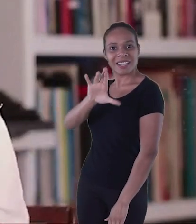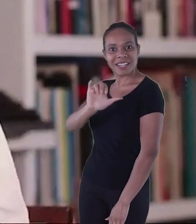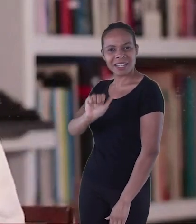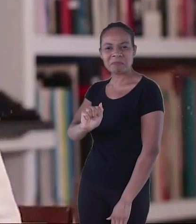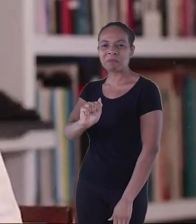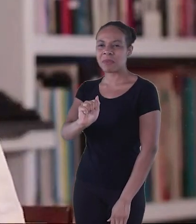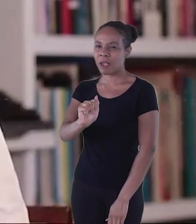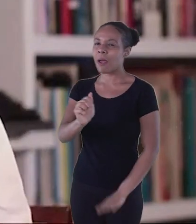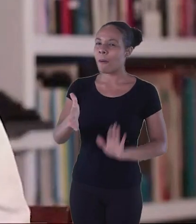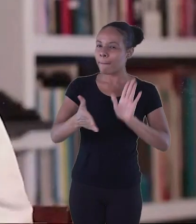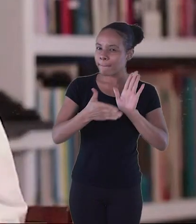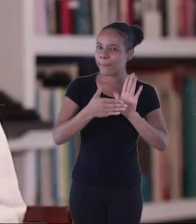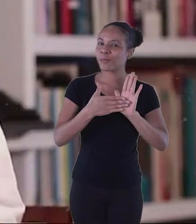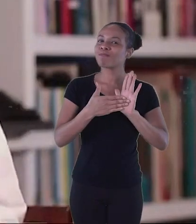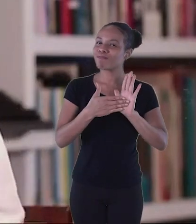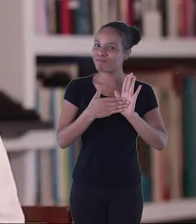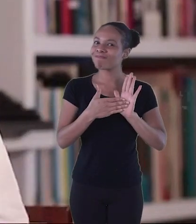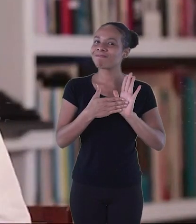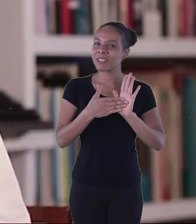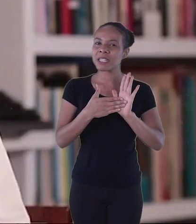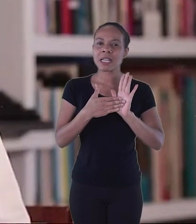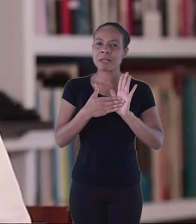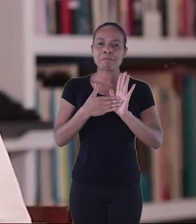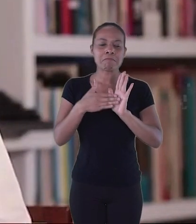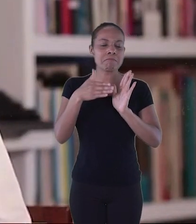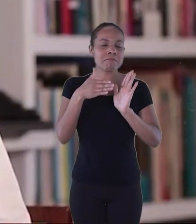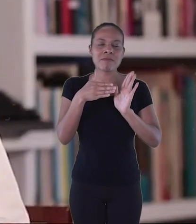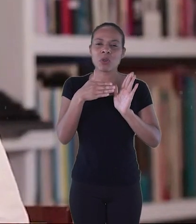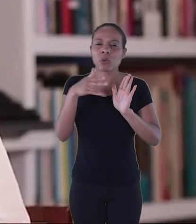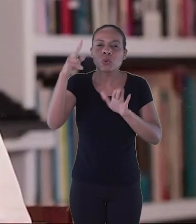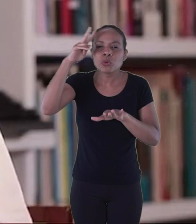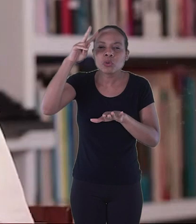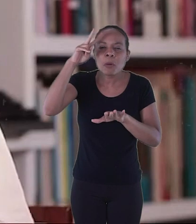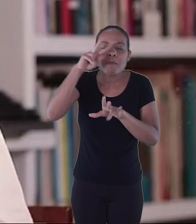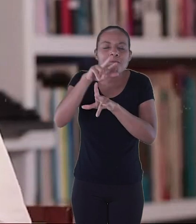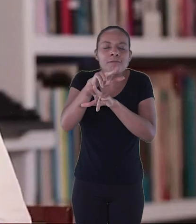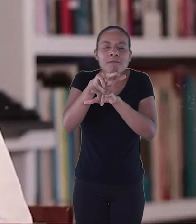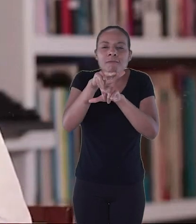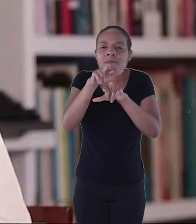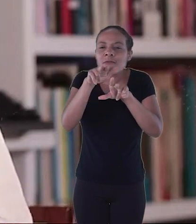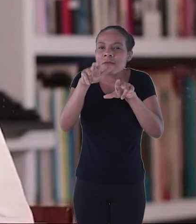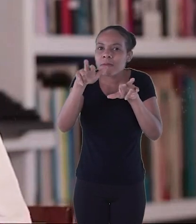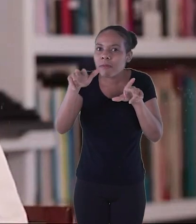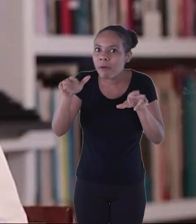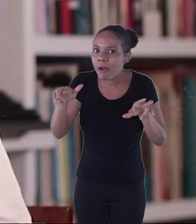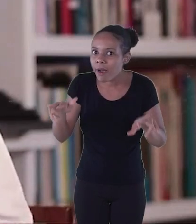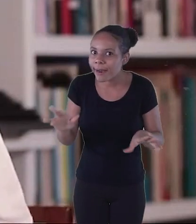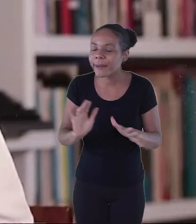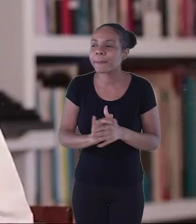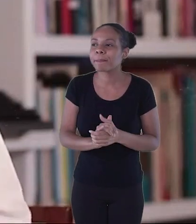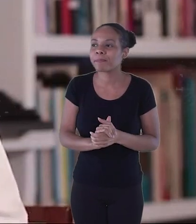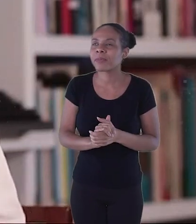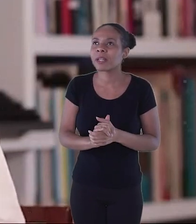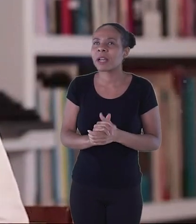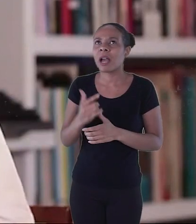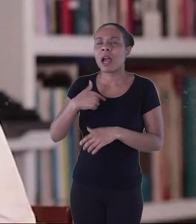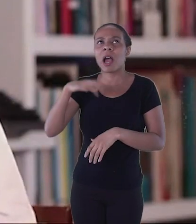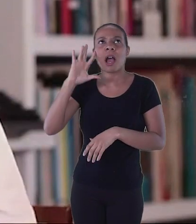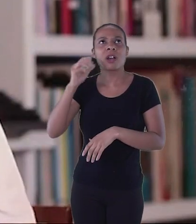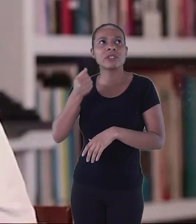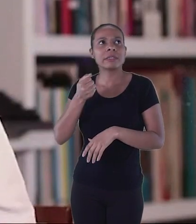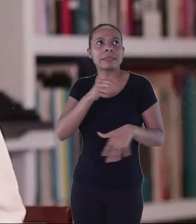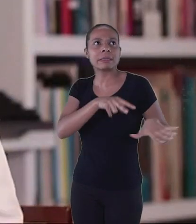além desse próprio livro. Vai para a exposição, que vai abrir na Pinacoteca agora, acho que semana que vem, se não me